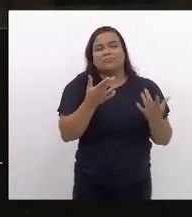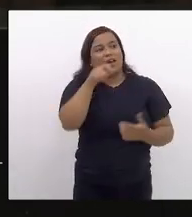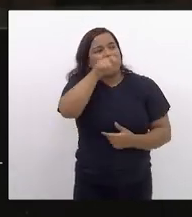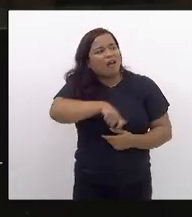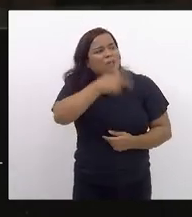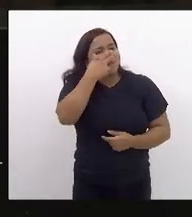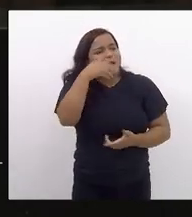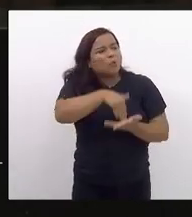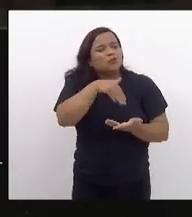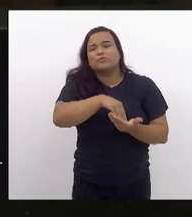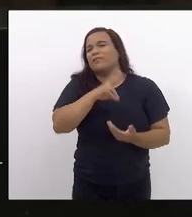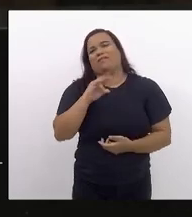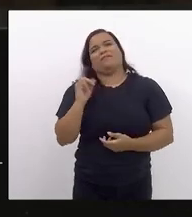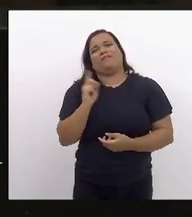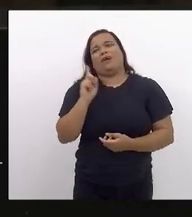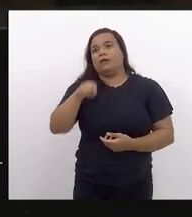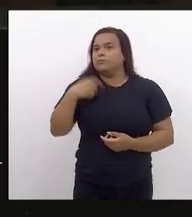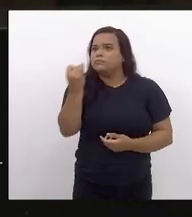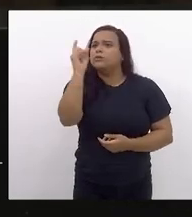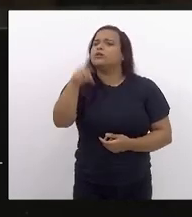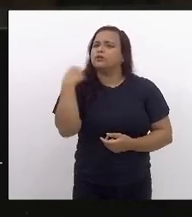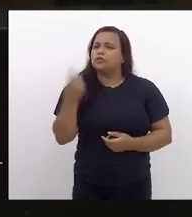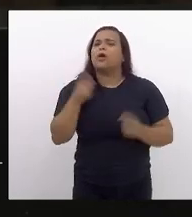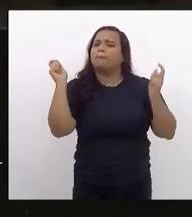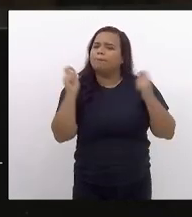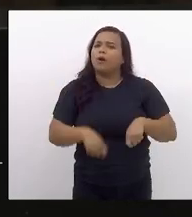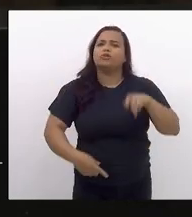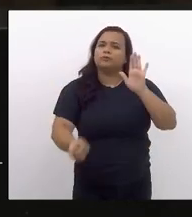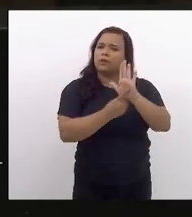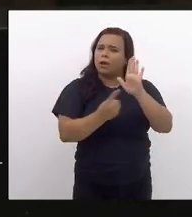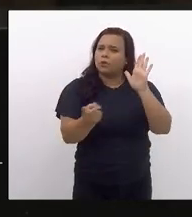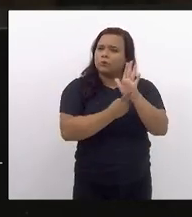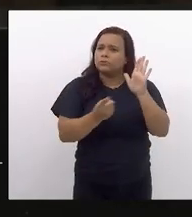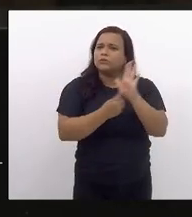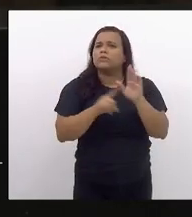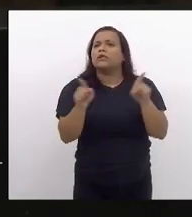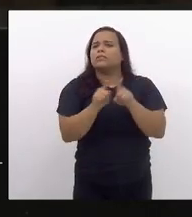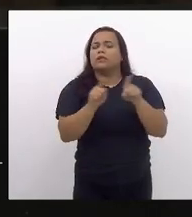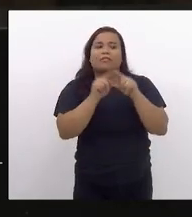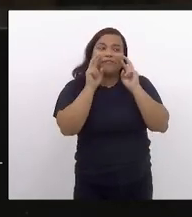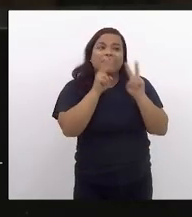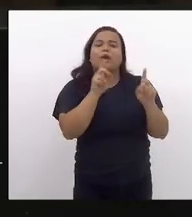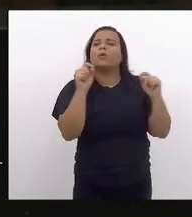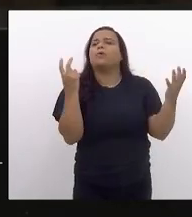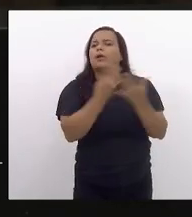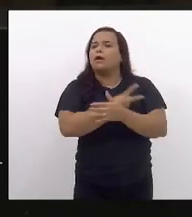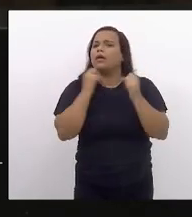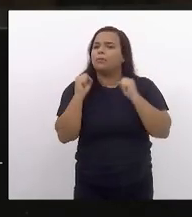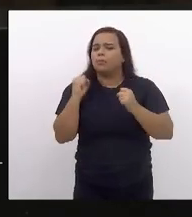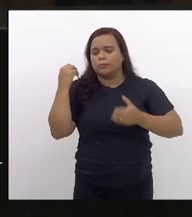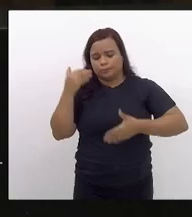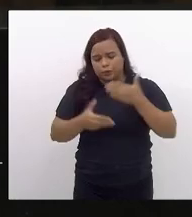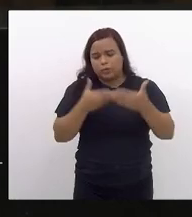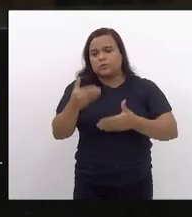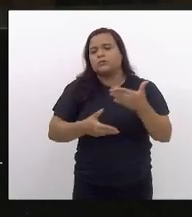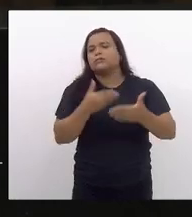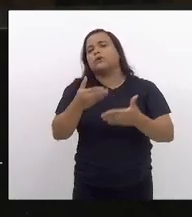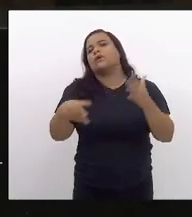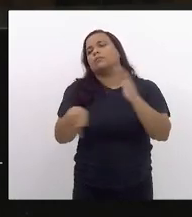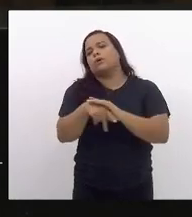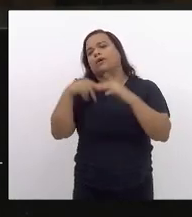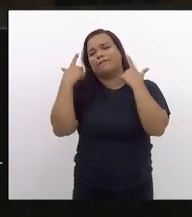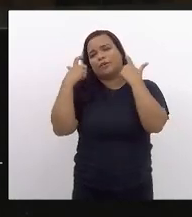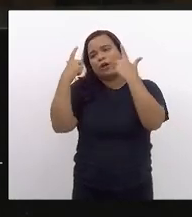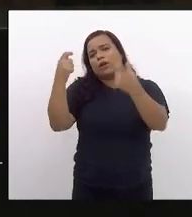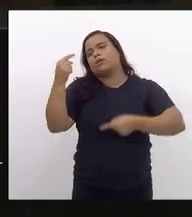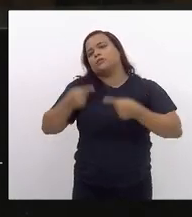que possamos denunciar também, dando nome ao que pode ocorrer num processo sistemático de violência política